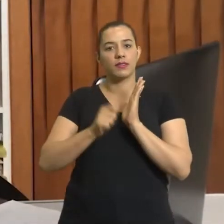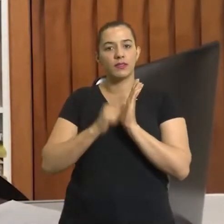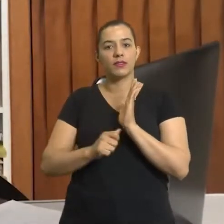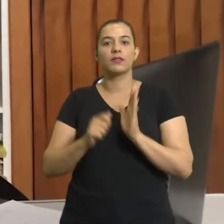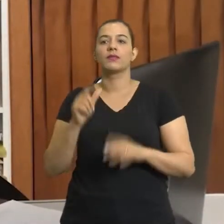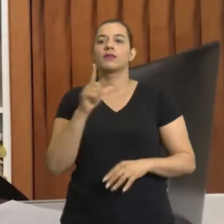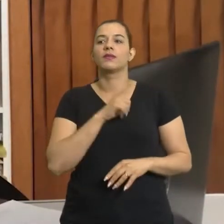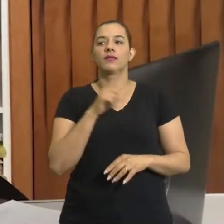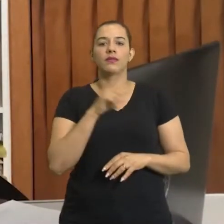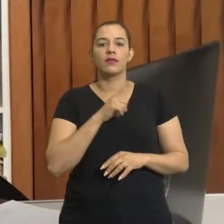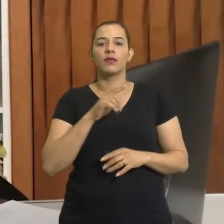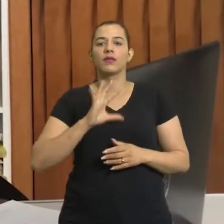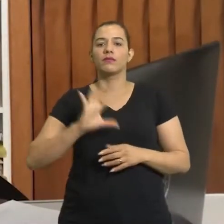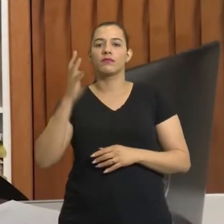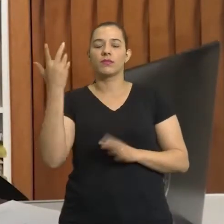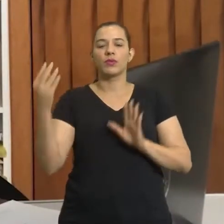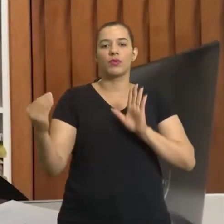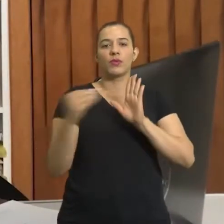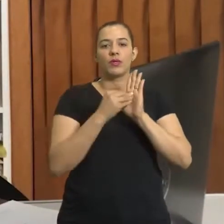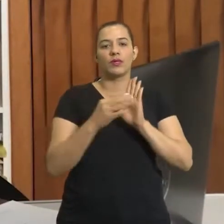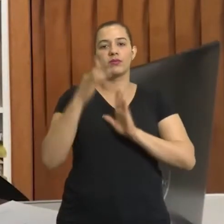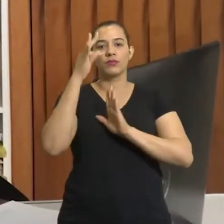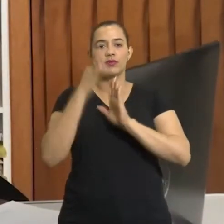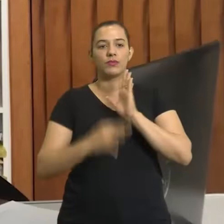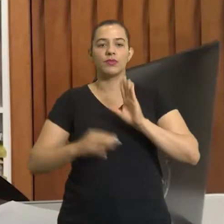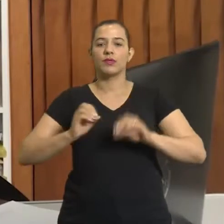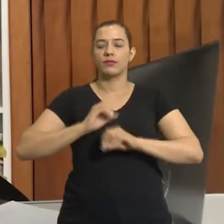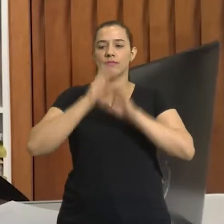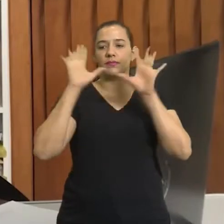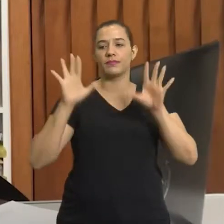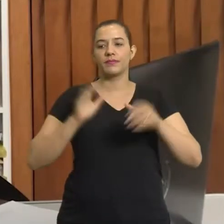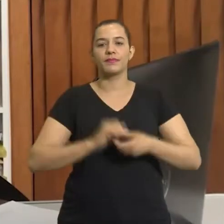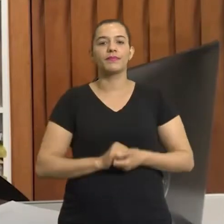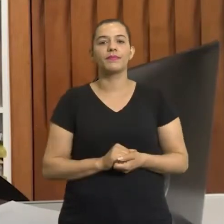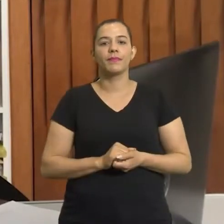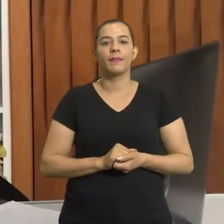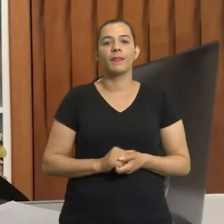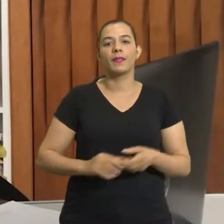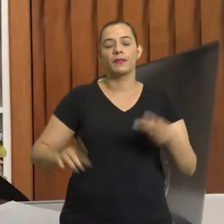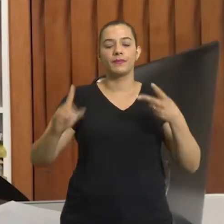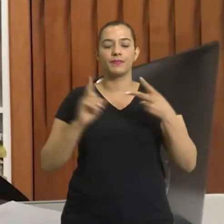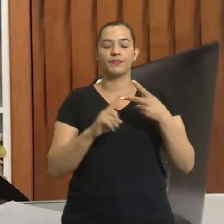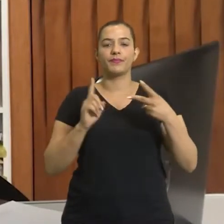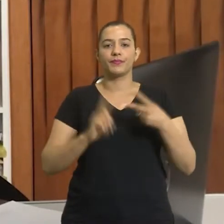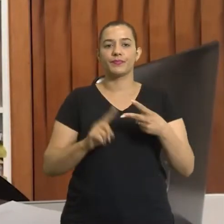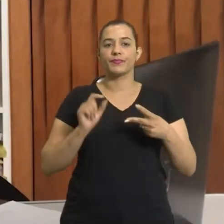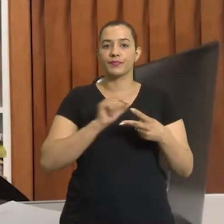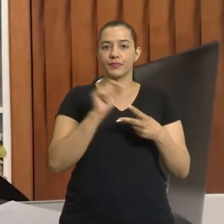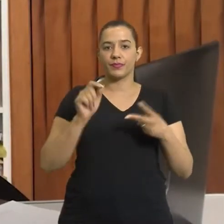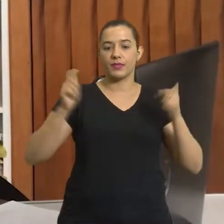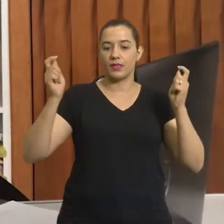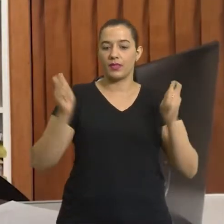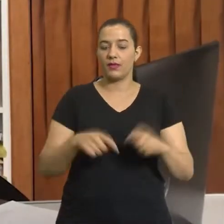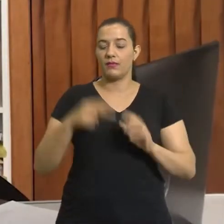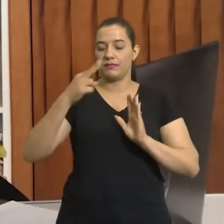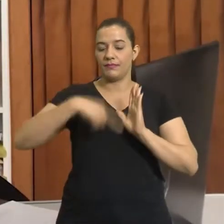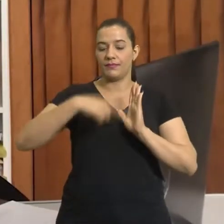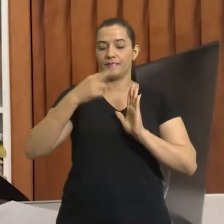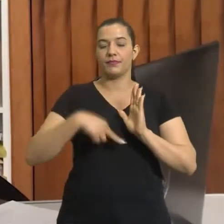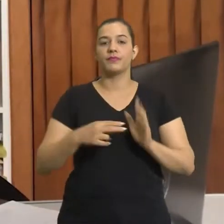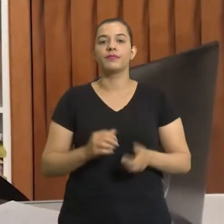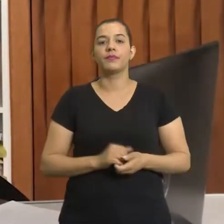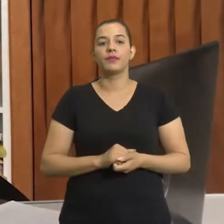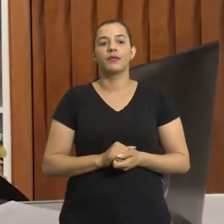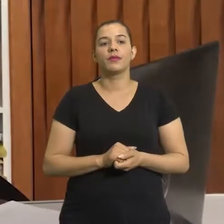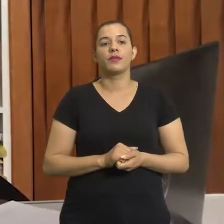certa forma, colocado ali no texto de forma implícita. Segunda condição para que a gente consiga ser um leitor